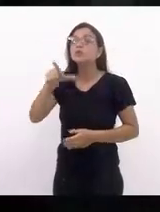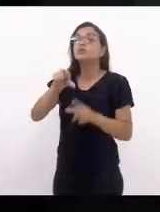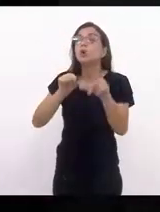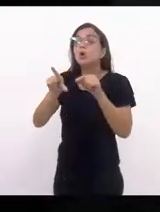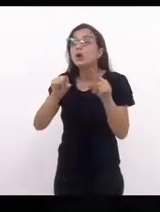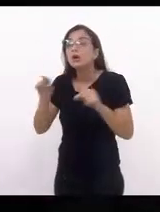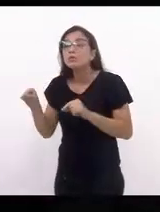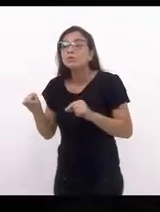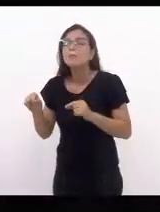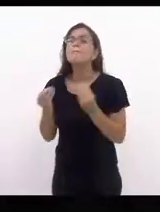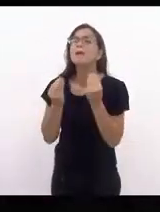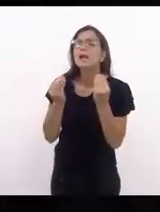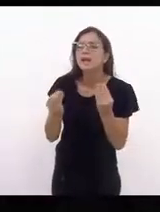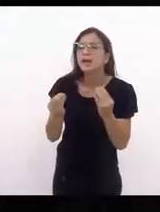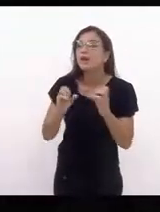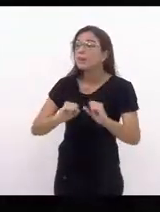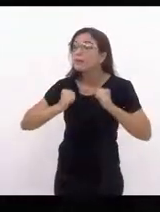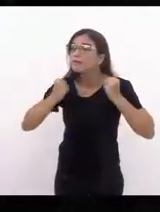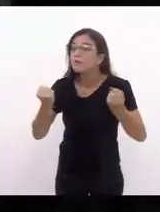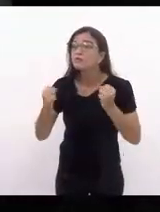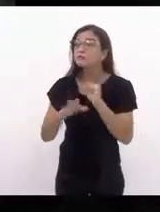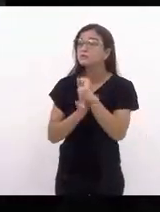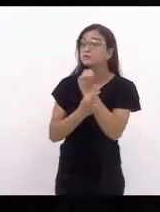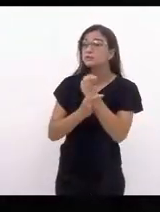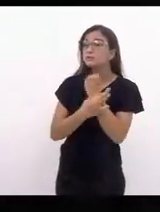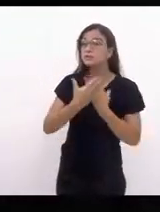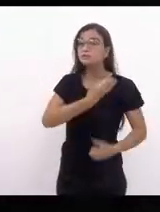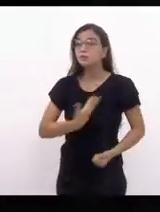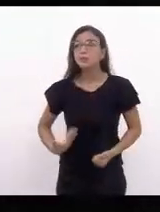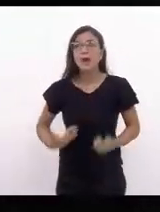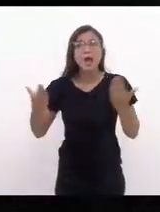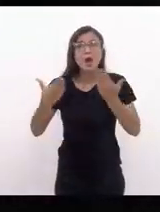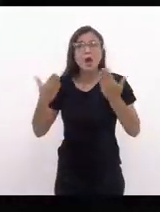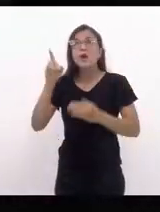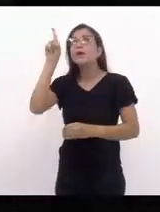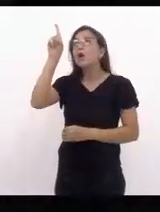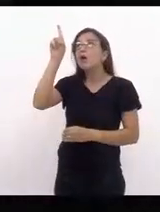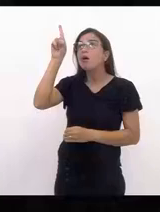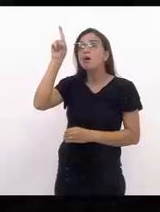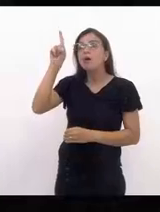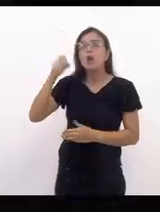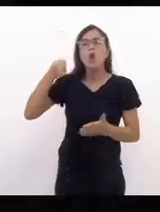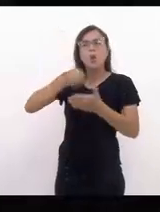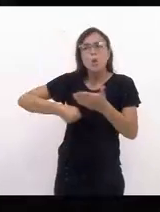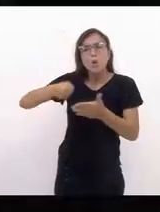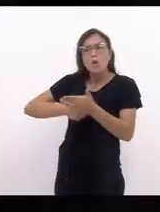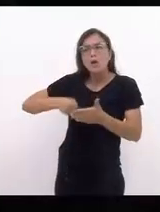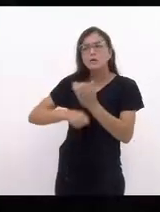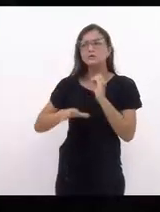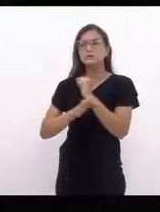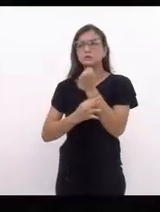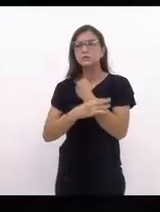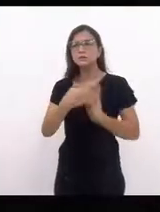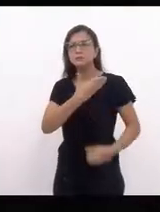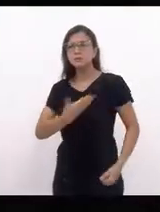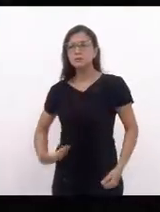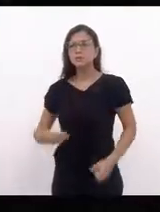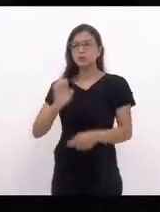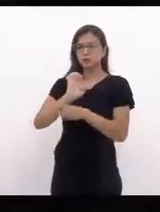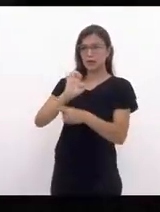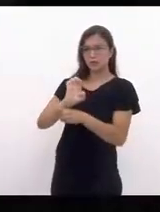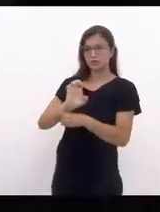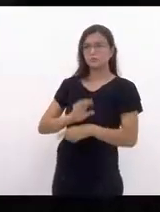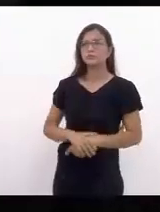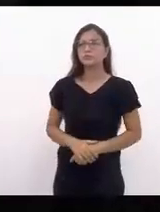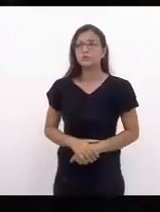pública e que estão aqui ó lutando pela Segurança Pública do nosso estado e eu posso falar pelos